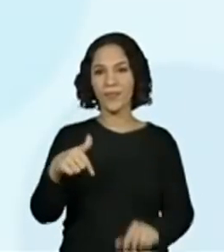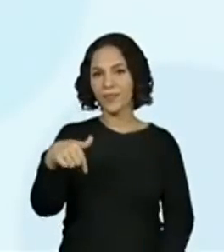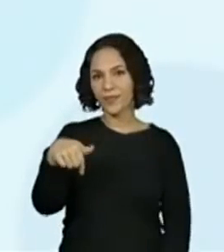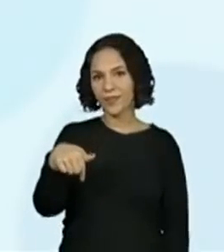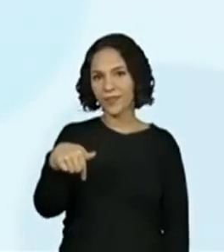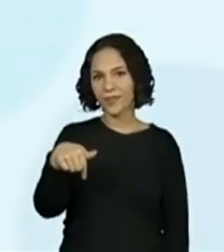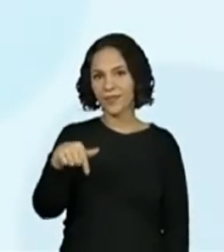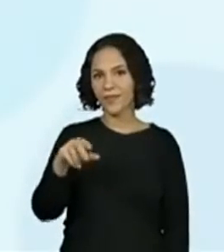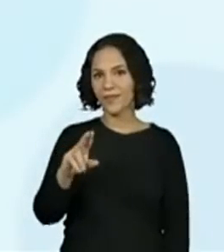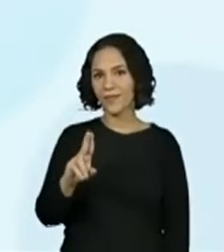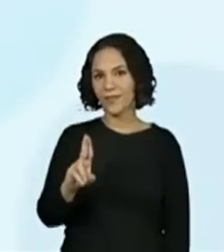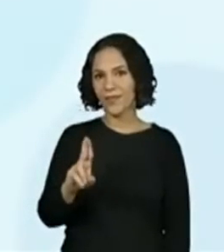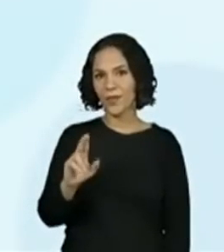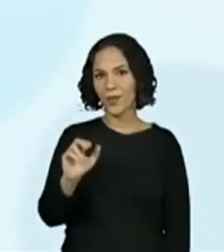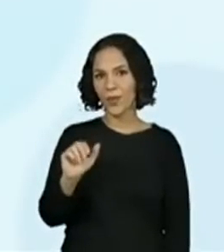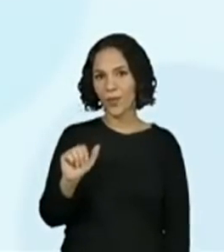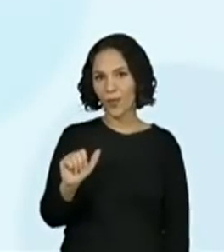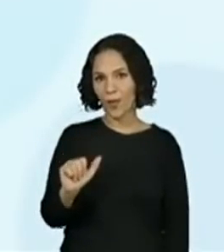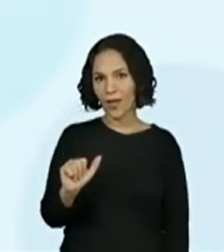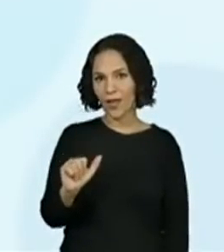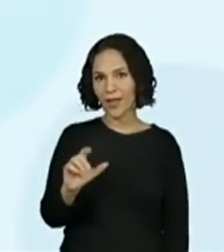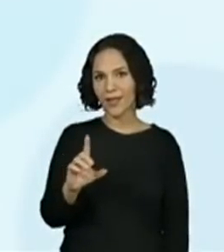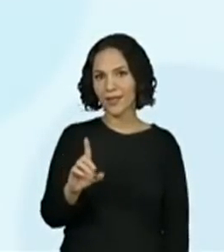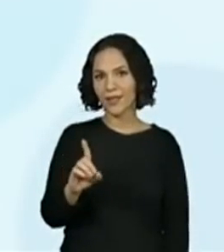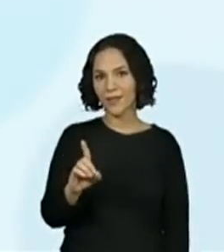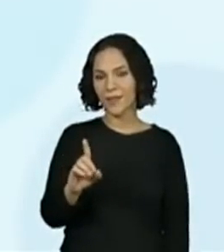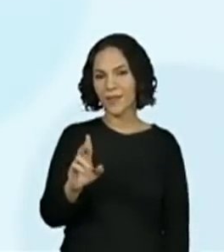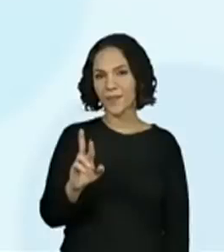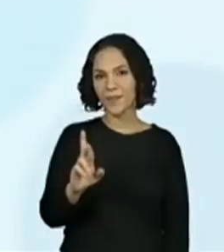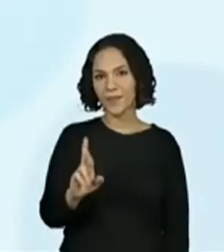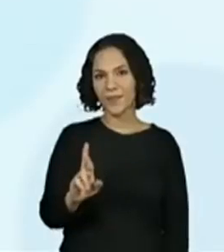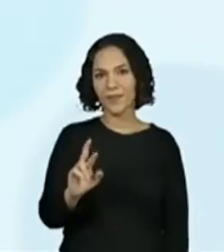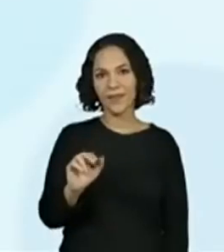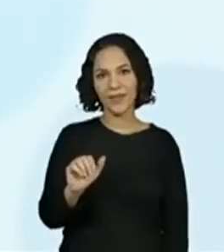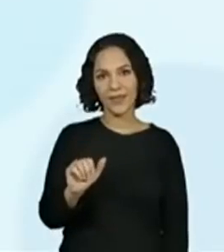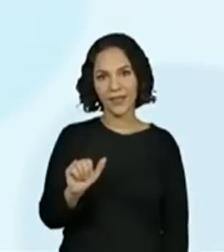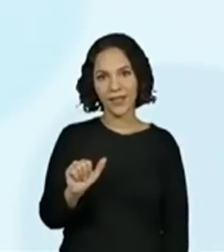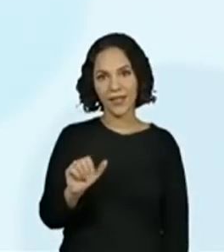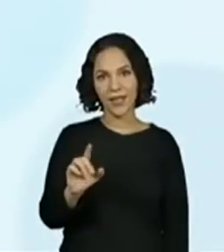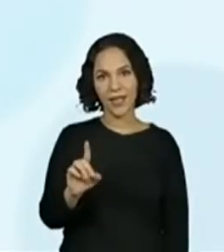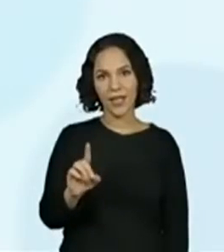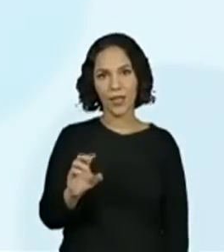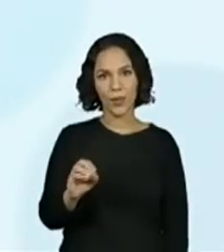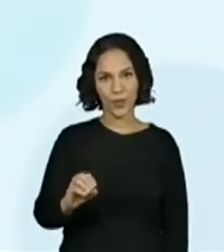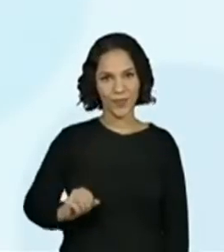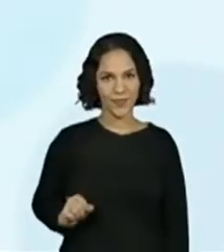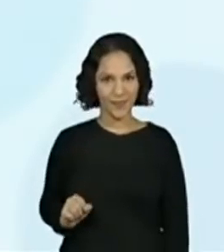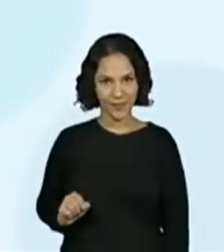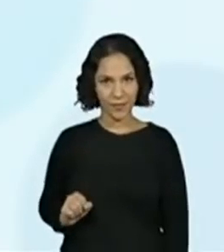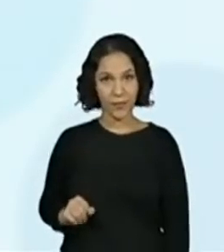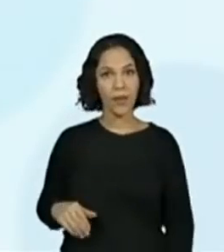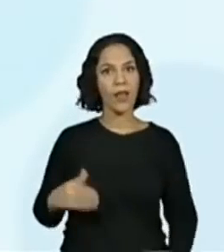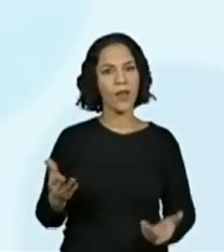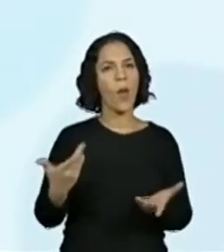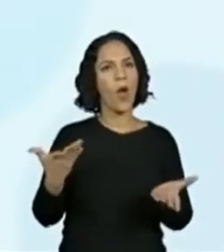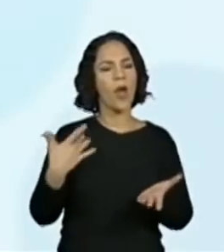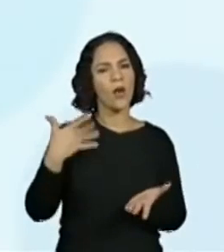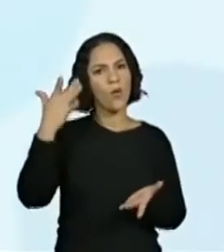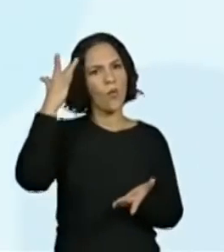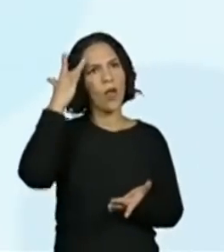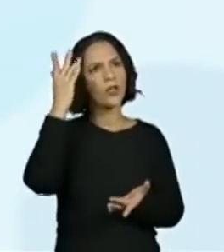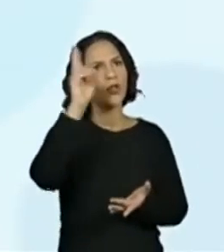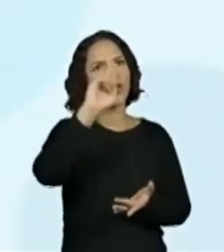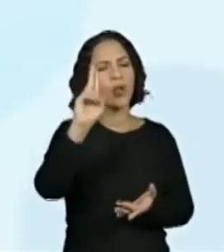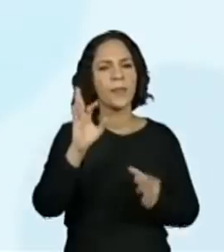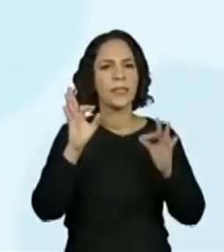quadrado. Quadrado. Temos um quadrado. Agora eu acho que tá tudo no lugar